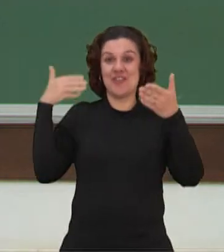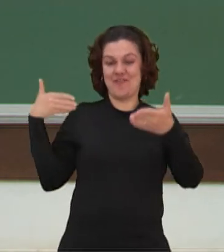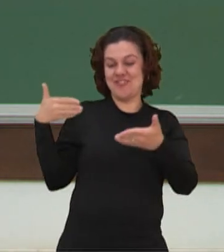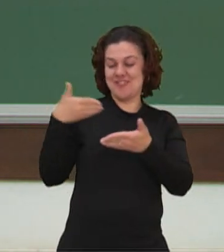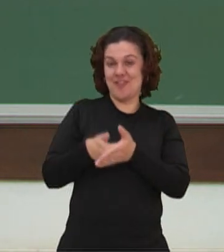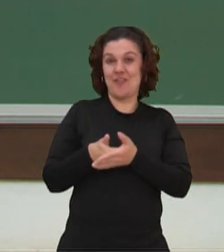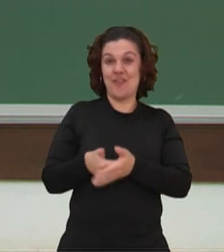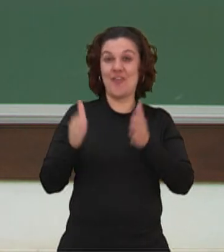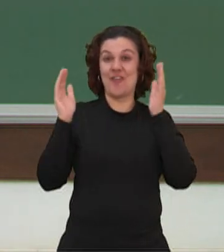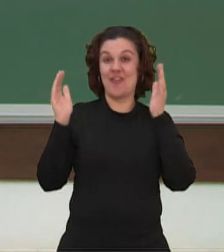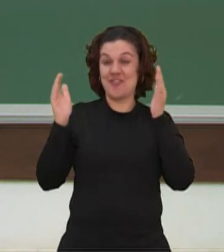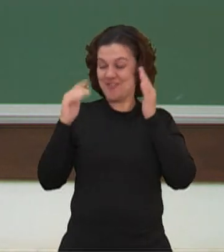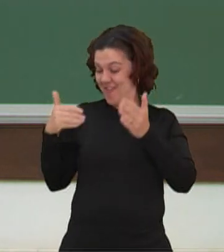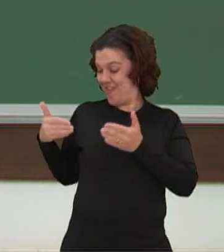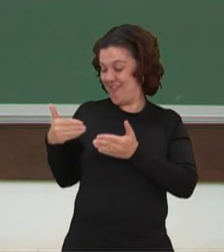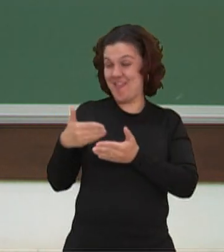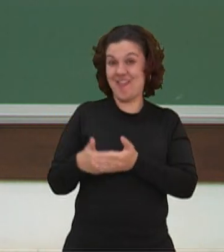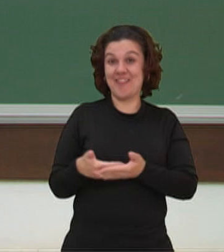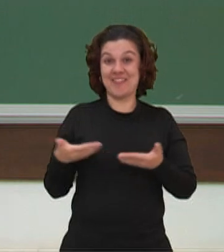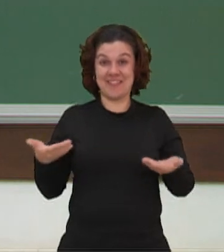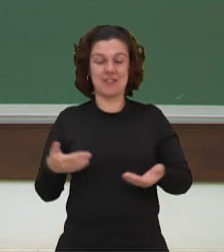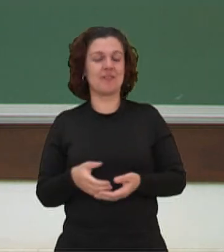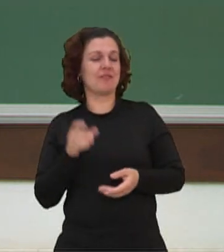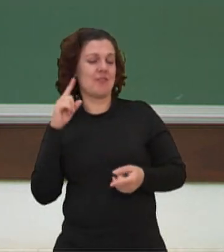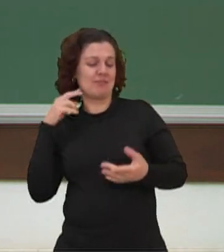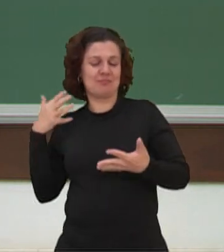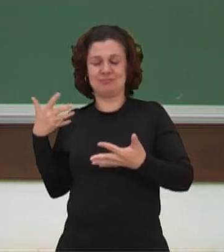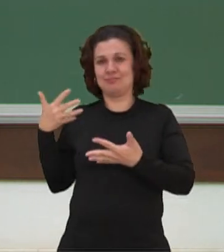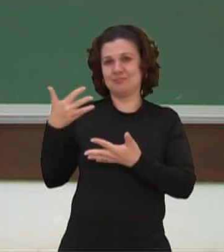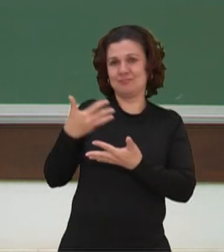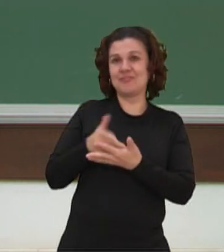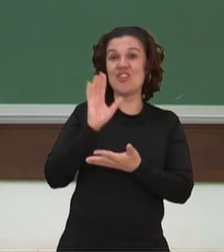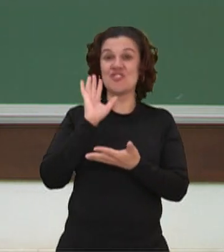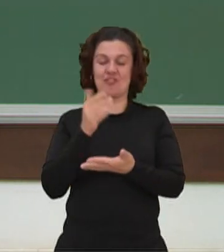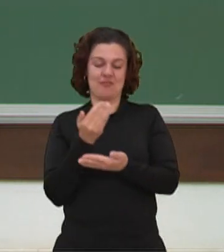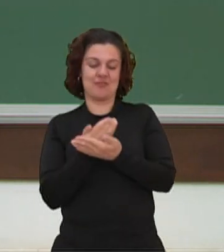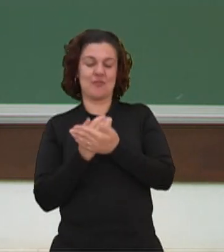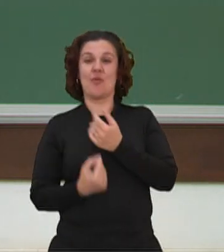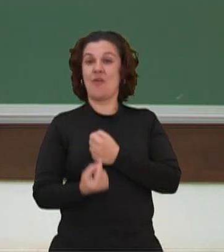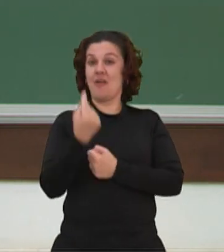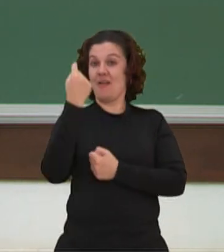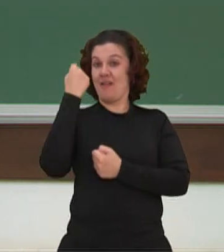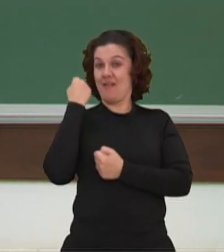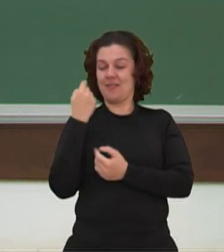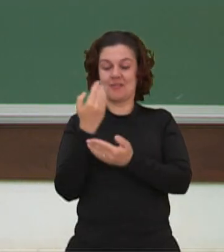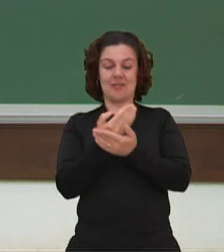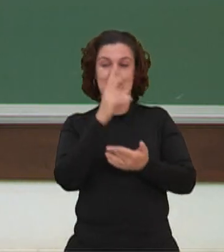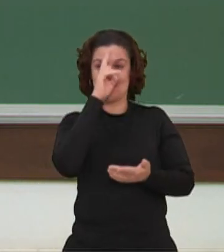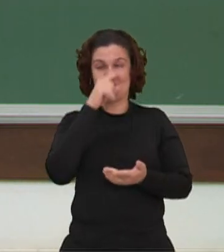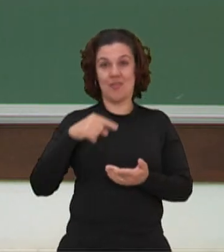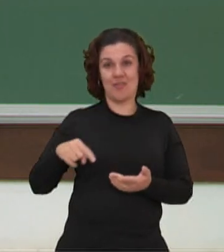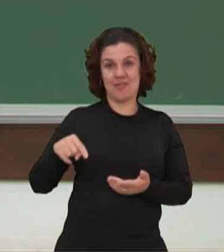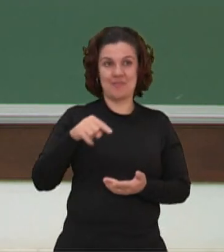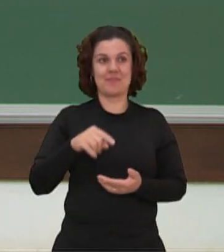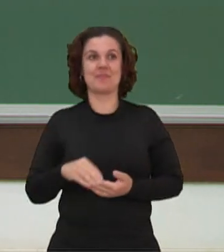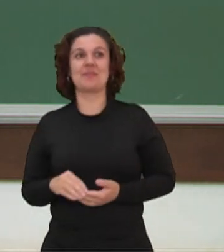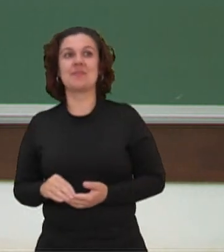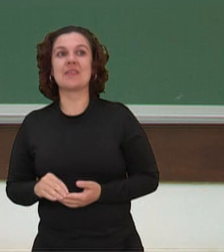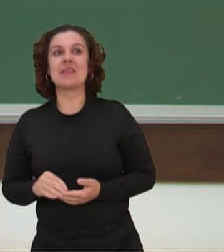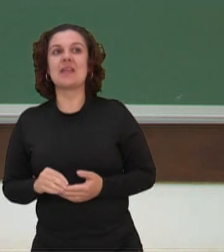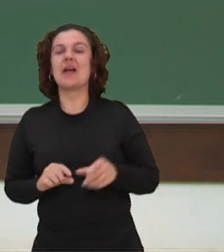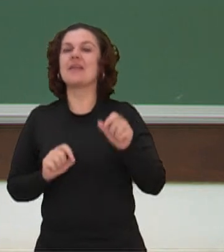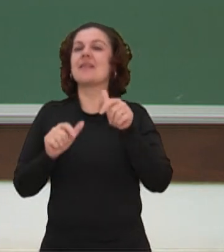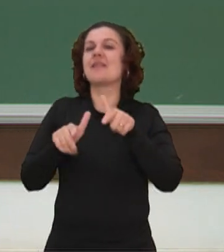hoje tem revisão. Vamos rever um pouco mais do que você aprendeu até agora nas aulas de história.